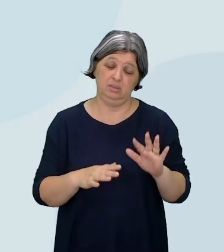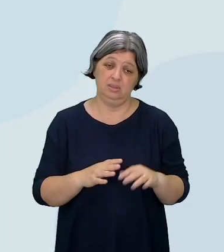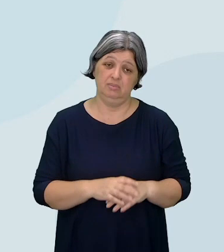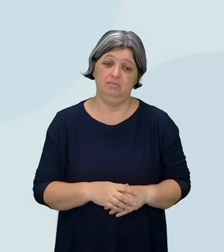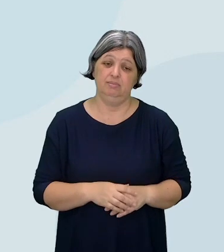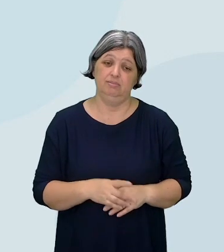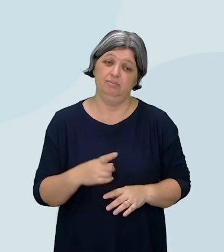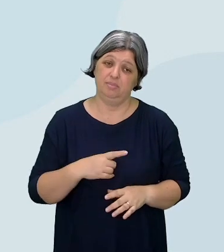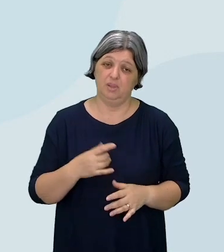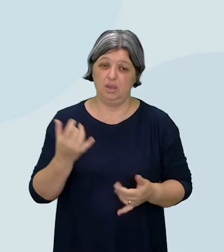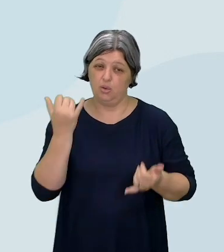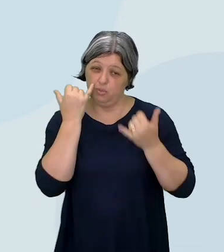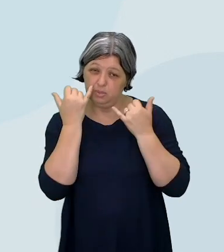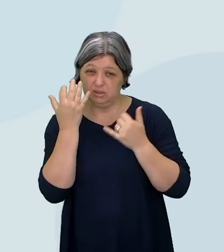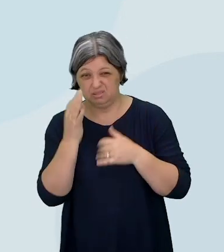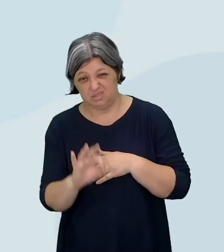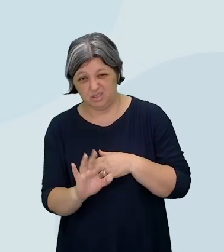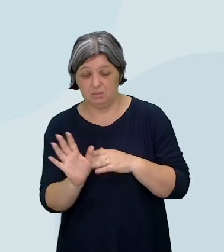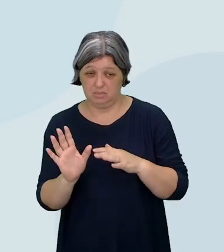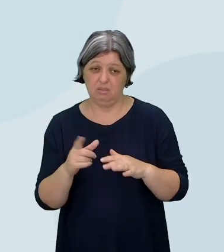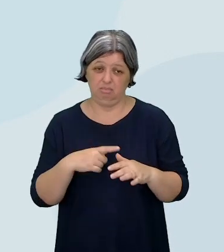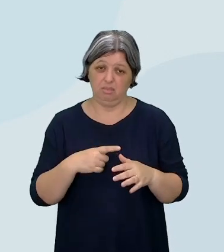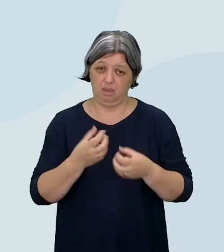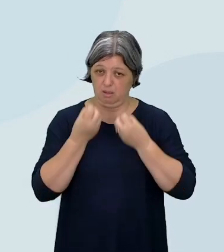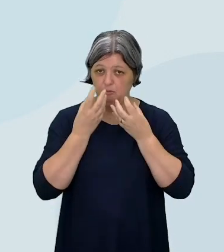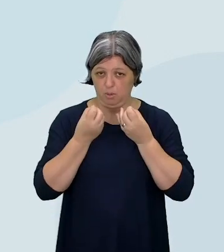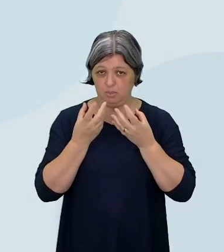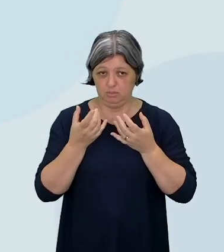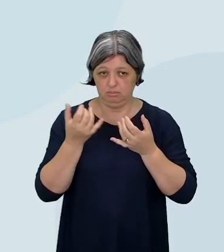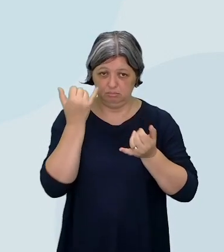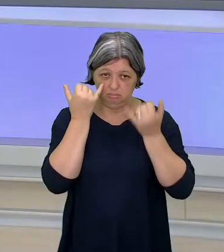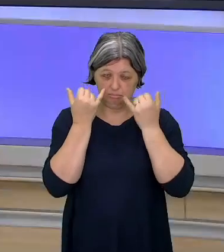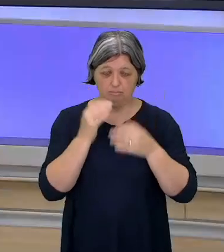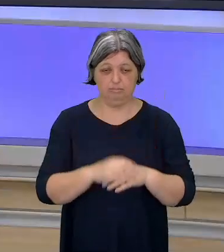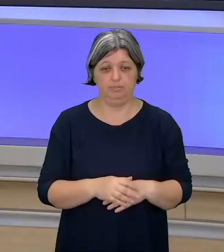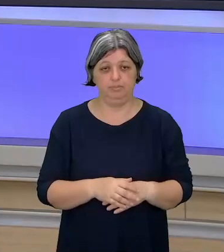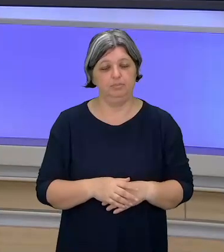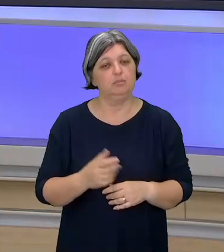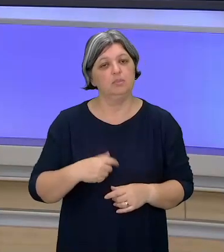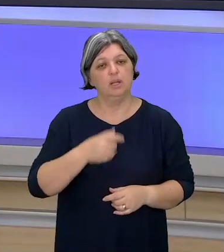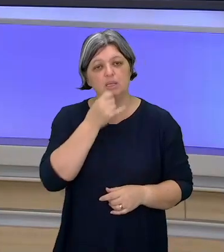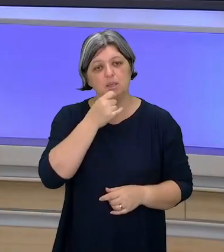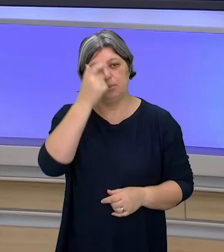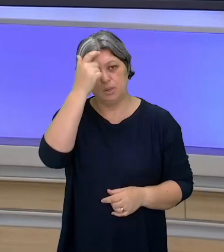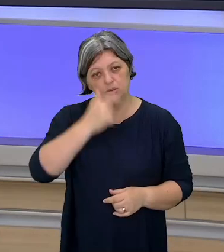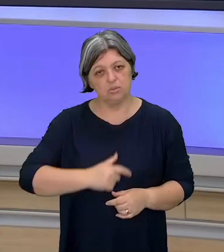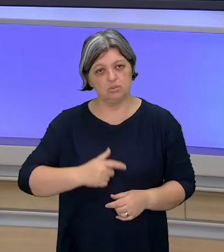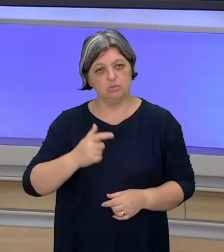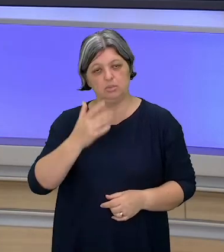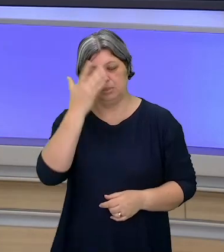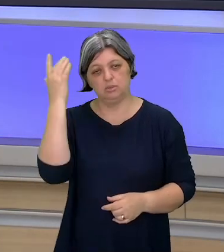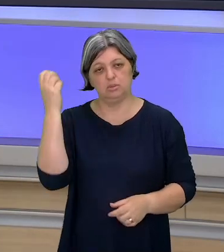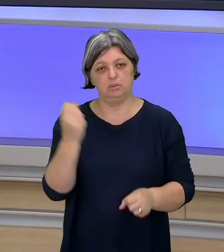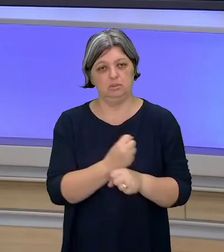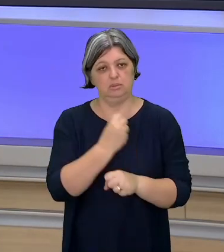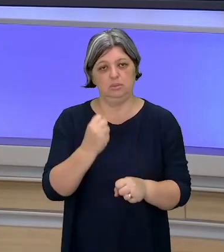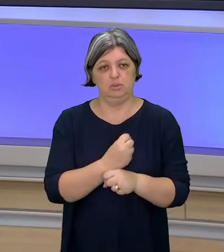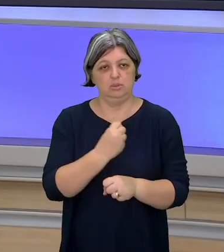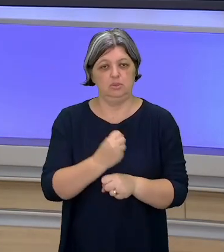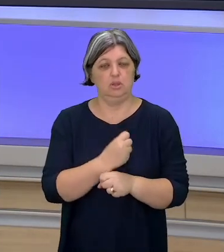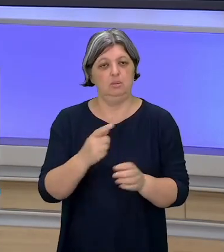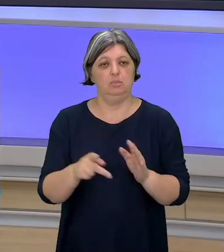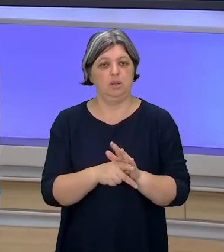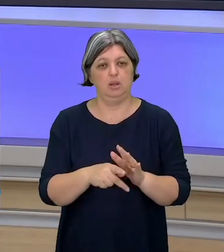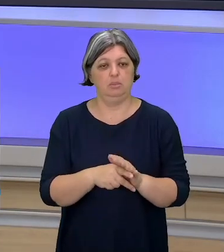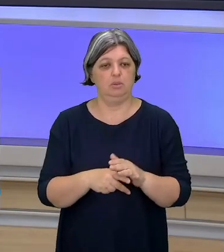me deu algumas coisas aqui. Se eu, por exemplo, imagine, eu sou a pessoa que constrói a hidrelétrica. Eu